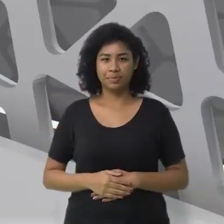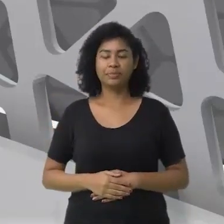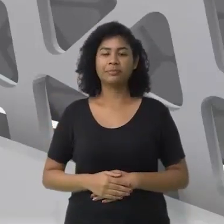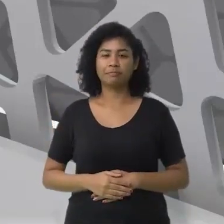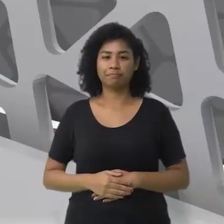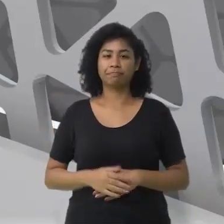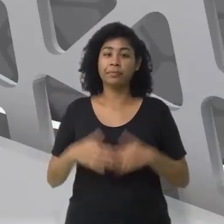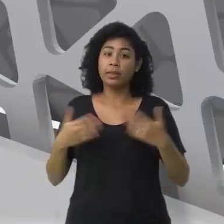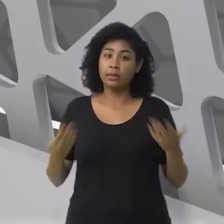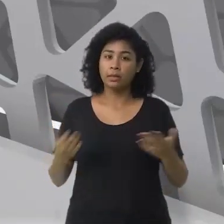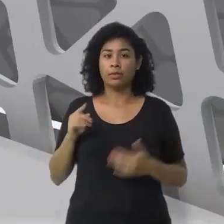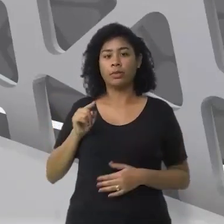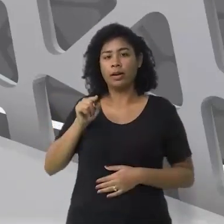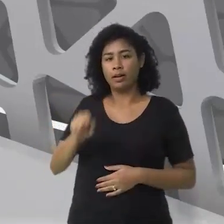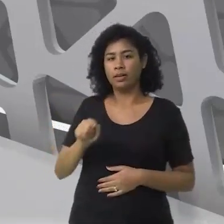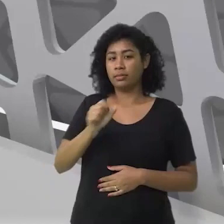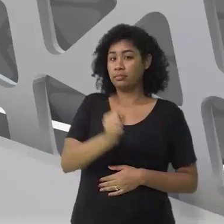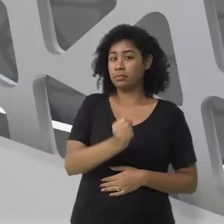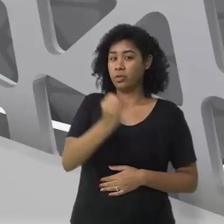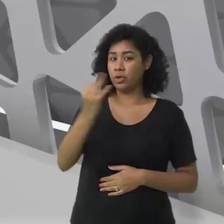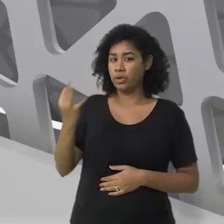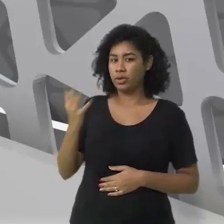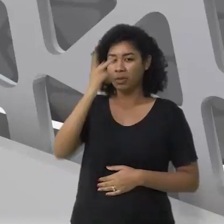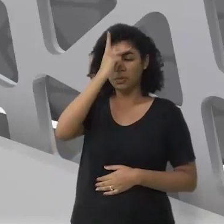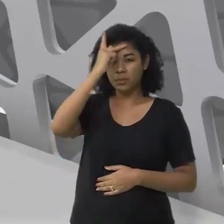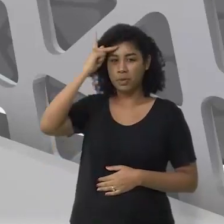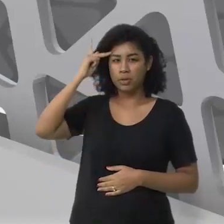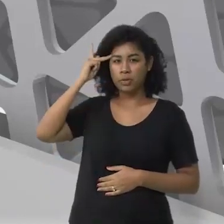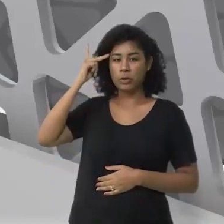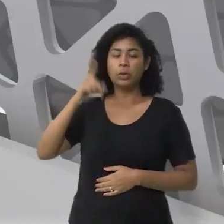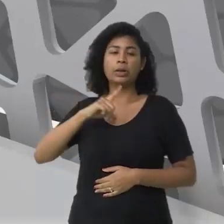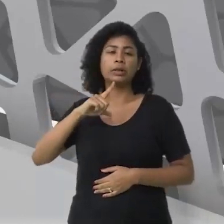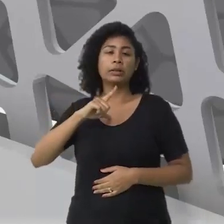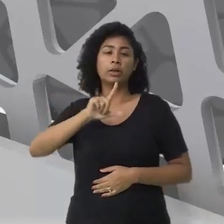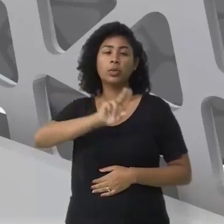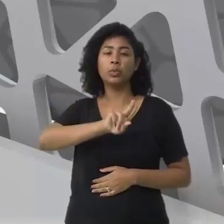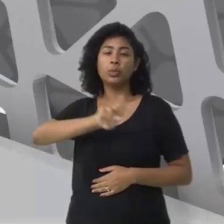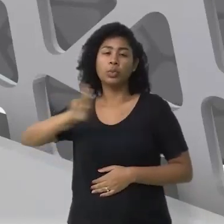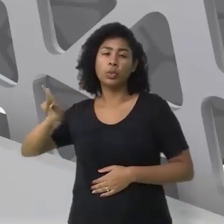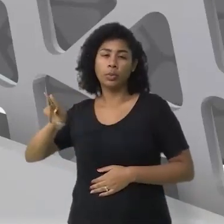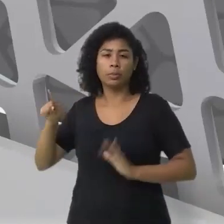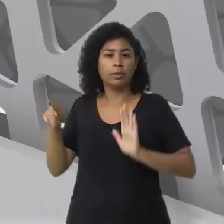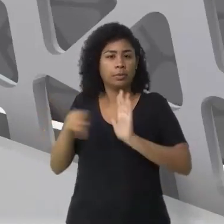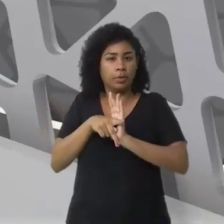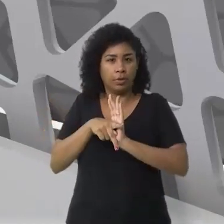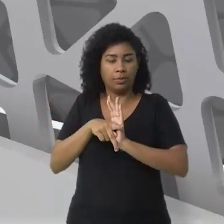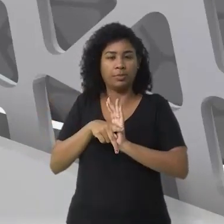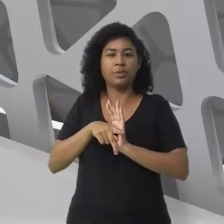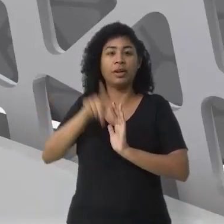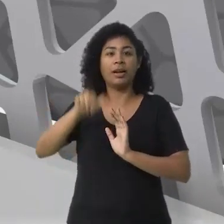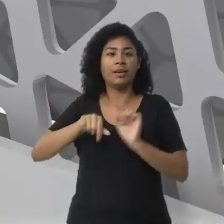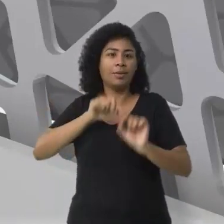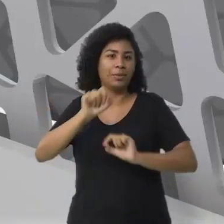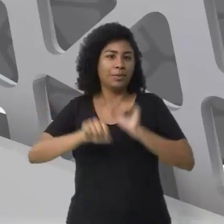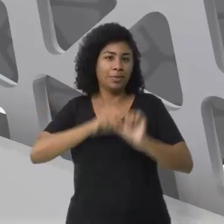E essa quantidade de pessoas, ela vai ter aí uma denominação, que vai ser a